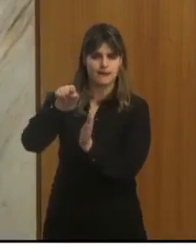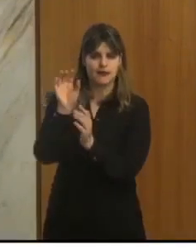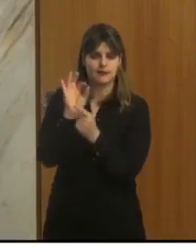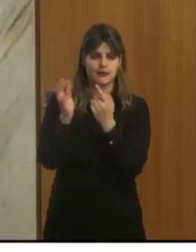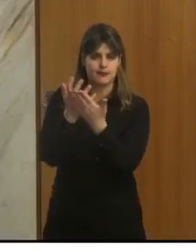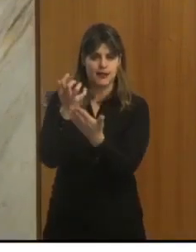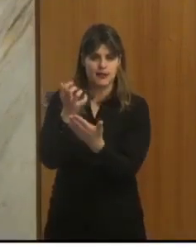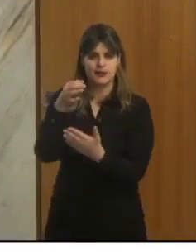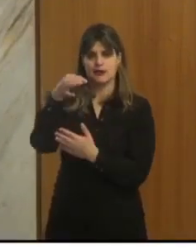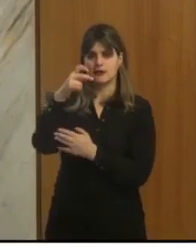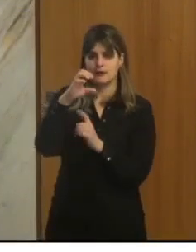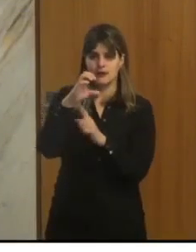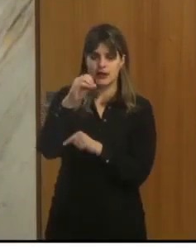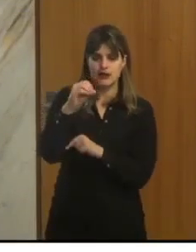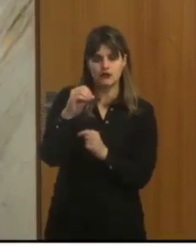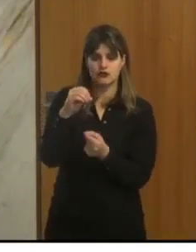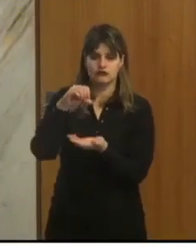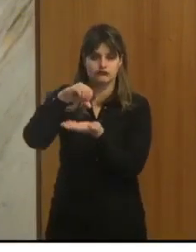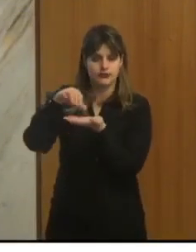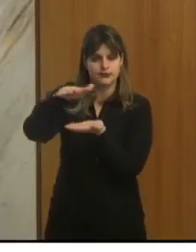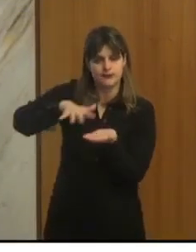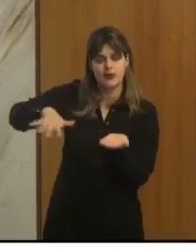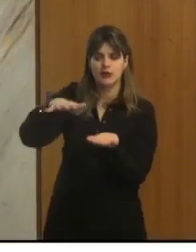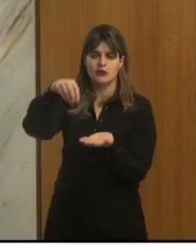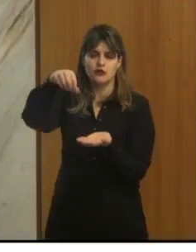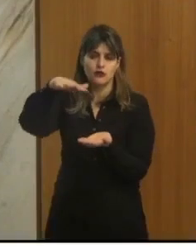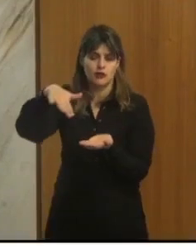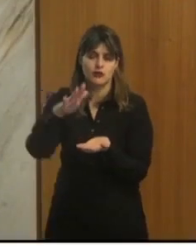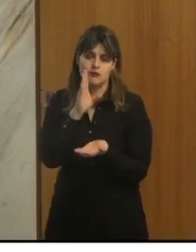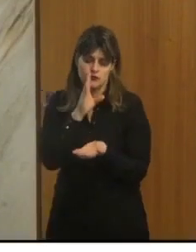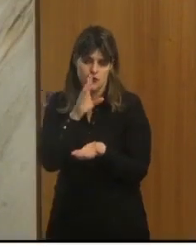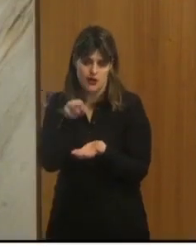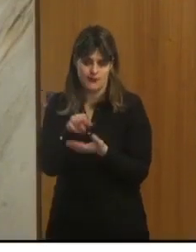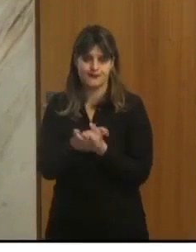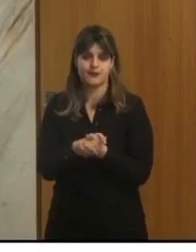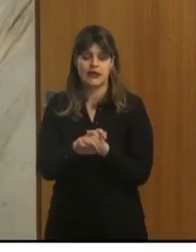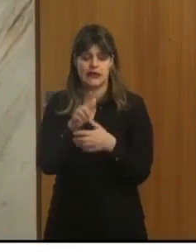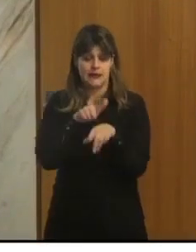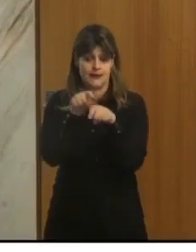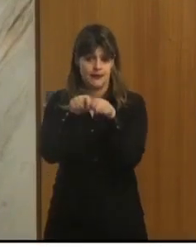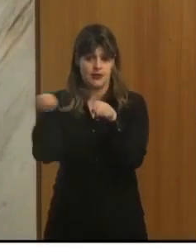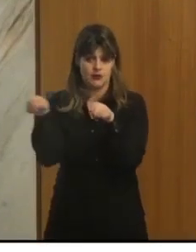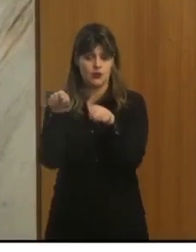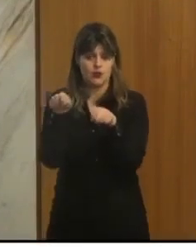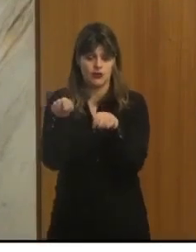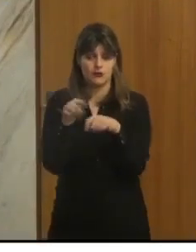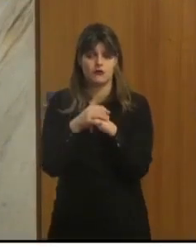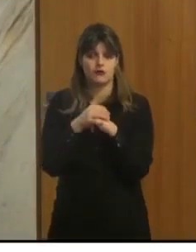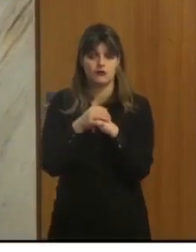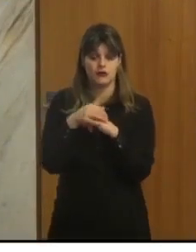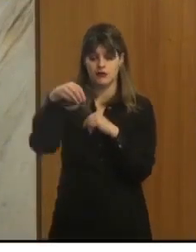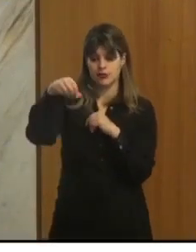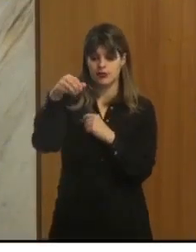de passo ou de alcáçova, ou seja, uma zona residencial. E é nesta altura que em